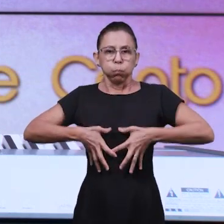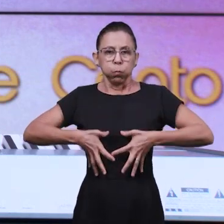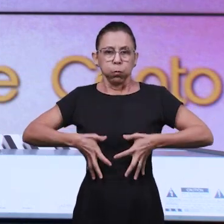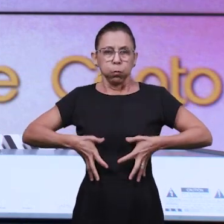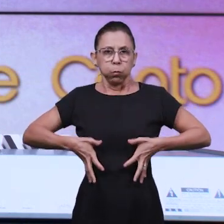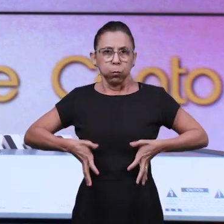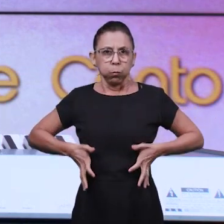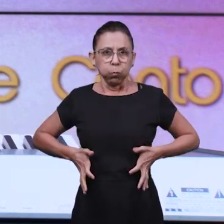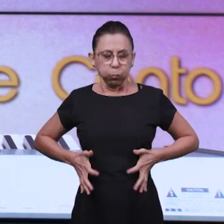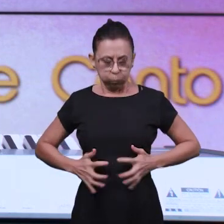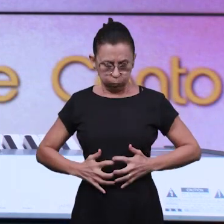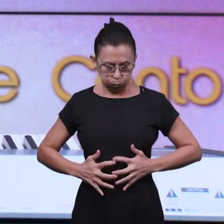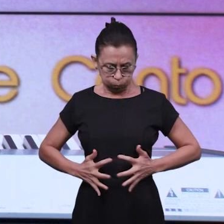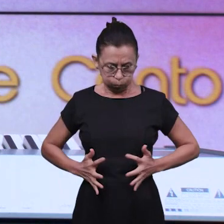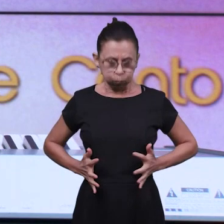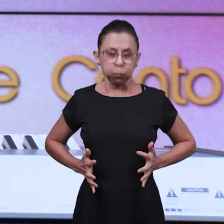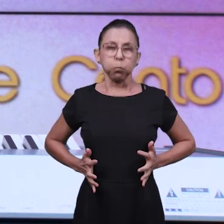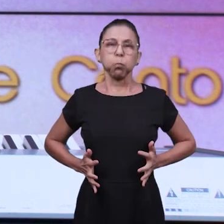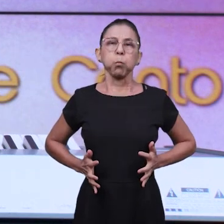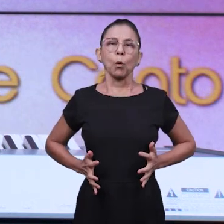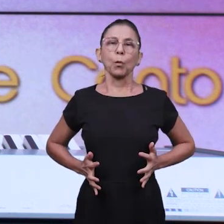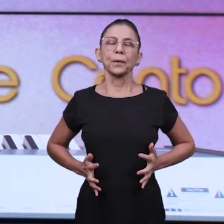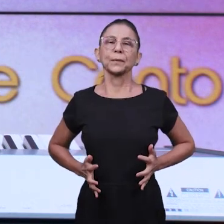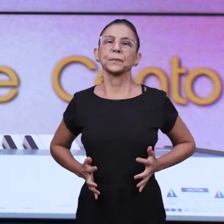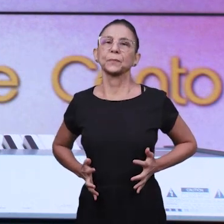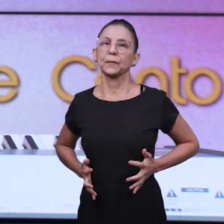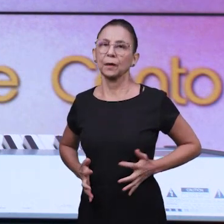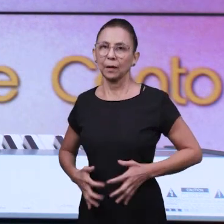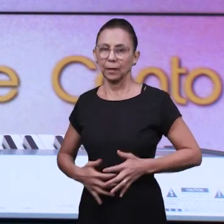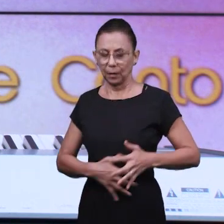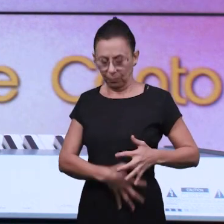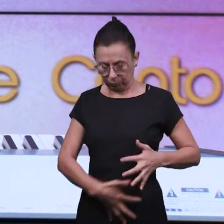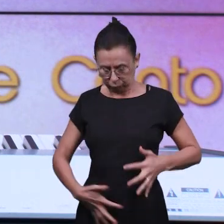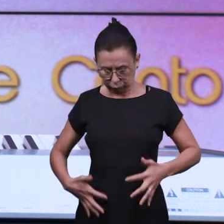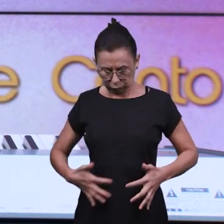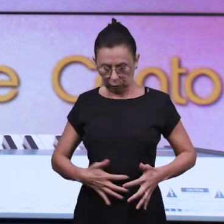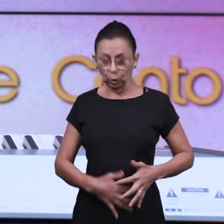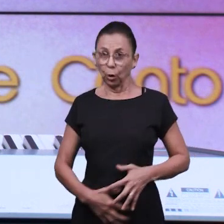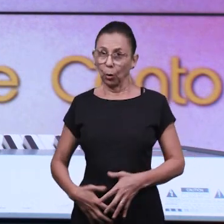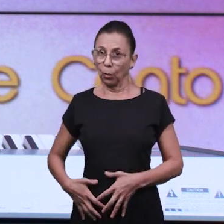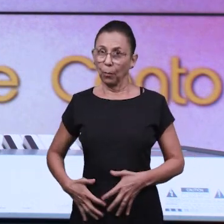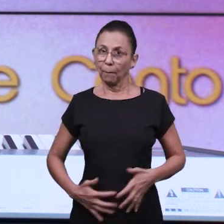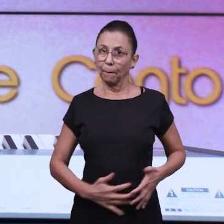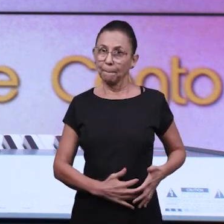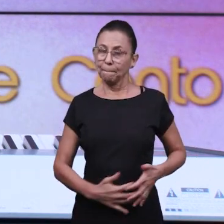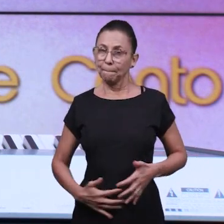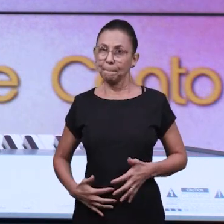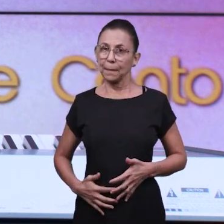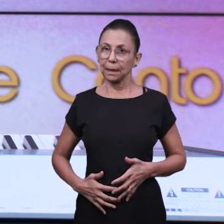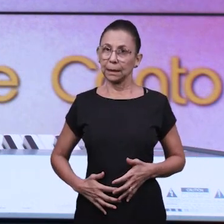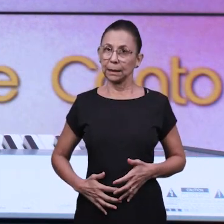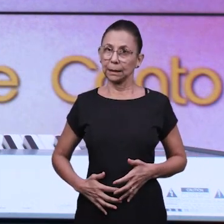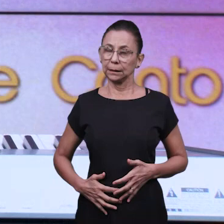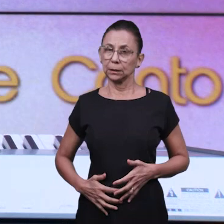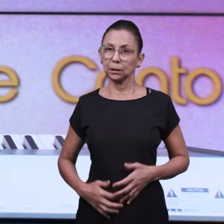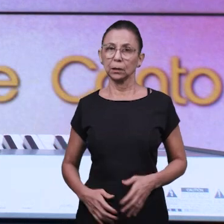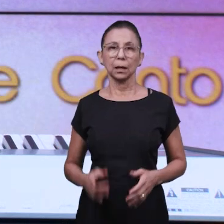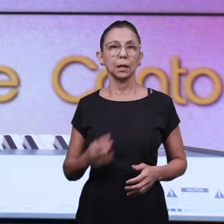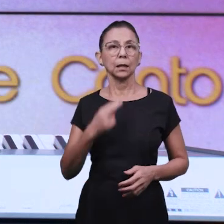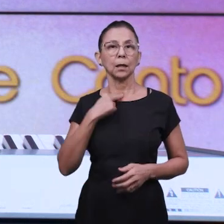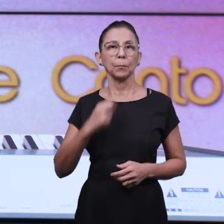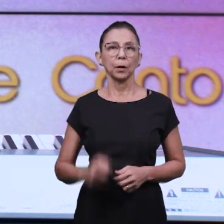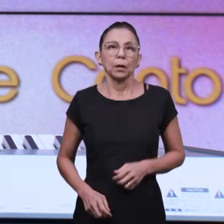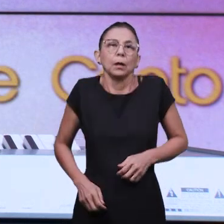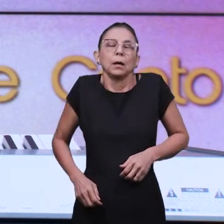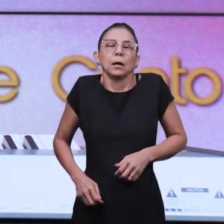estrutura, movimenta também a estrutura abdominal sem elevação dos ombros,